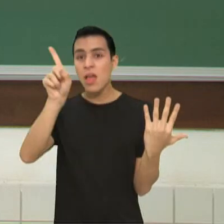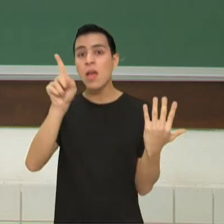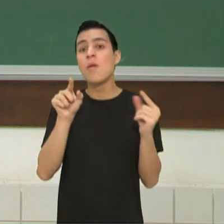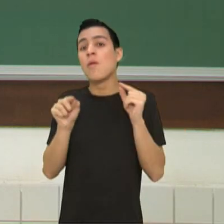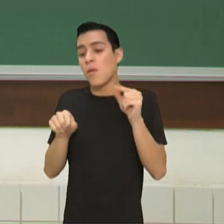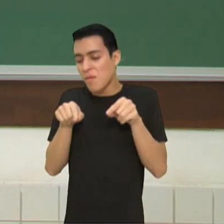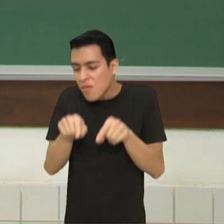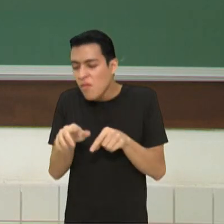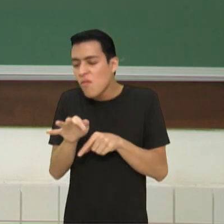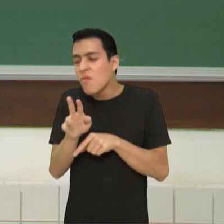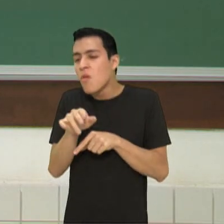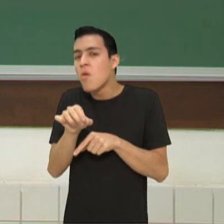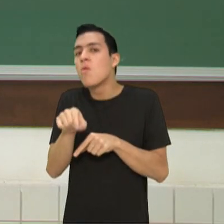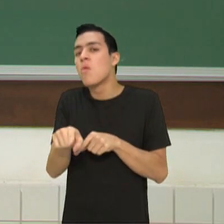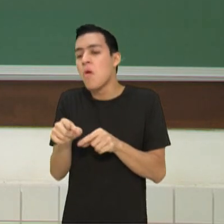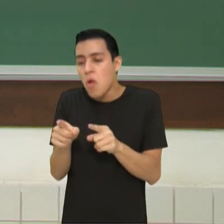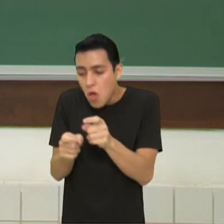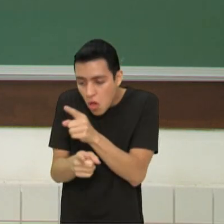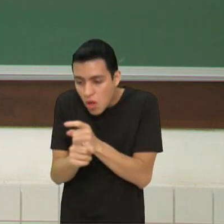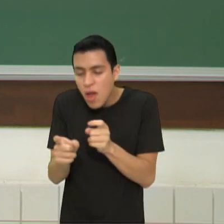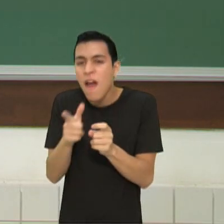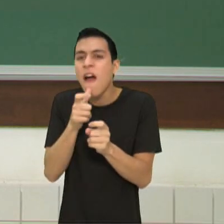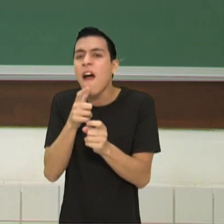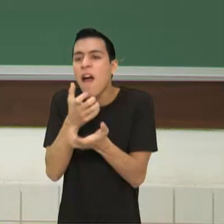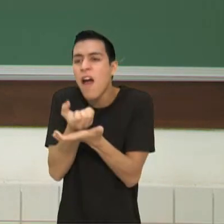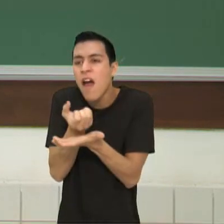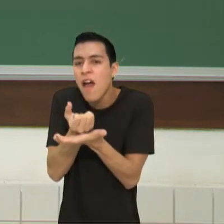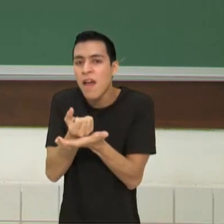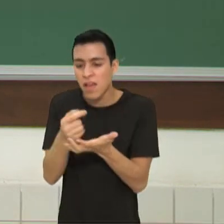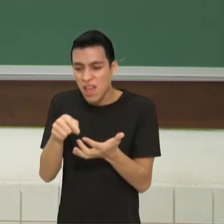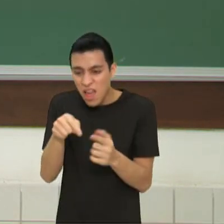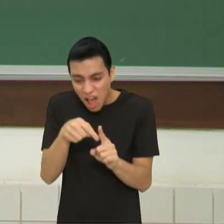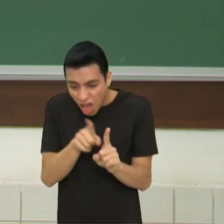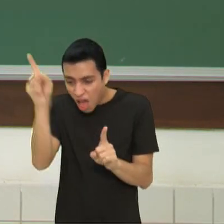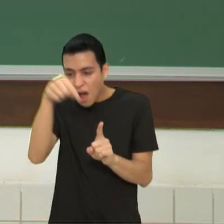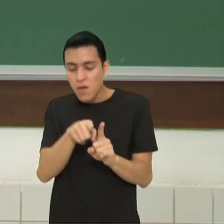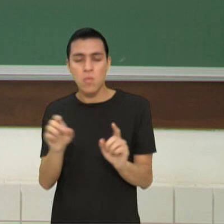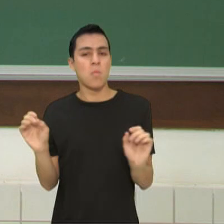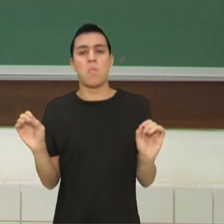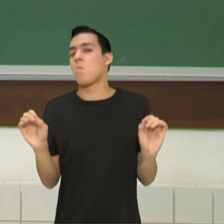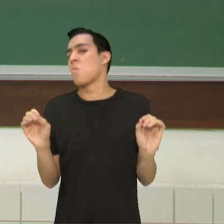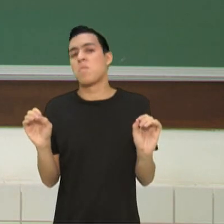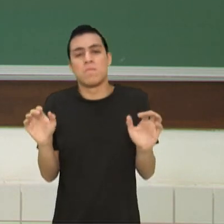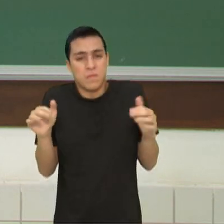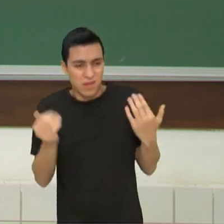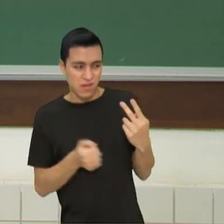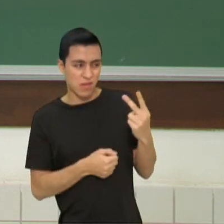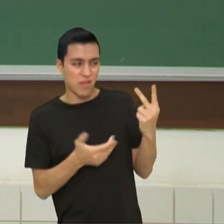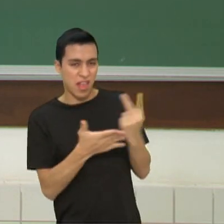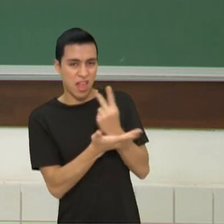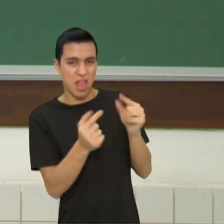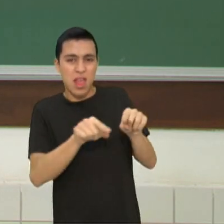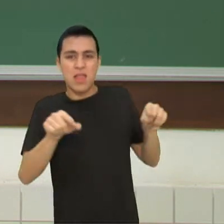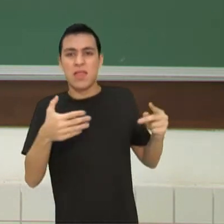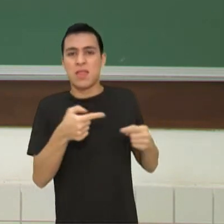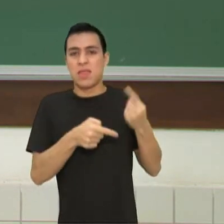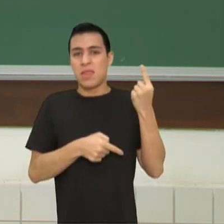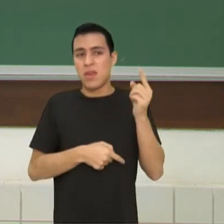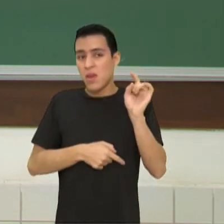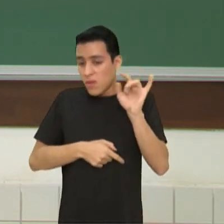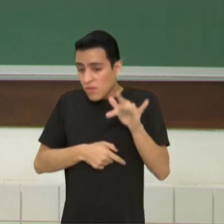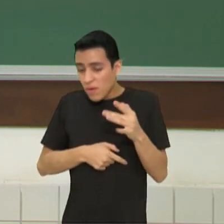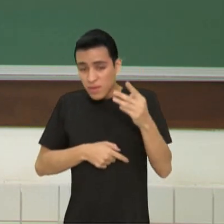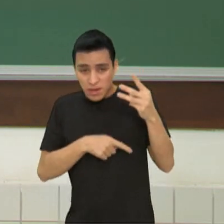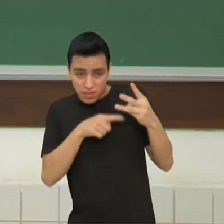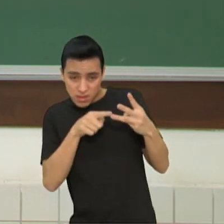fungo? Para reter água. O fungo faz fotossíntese? Não. então a 2 está errada. Sobra a 3